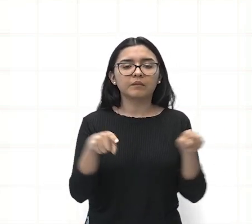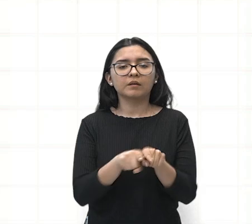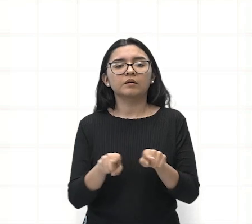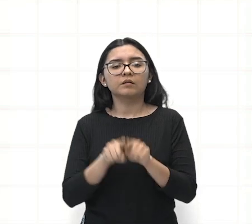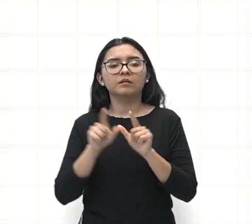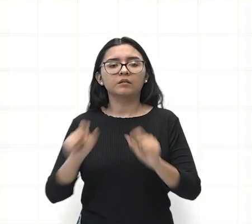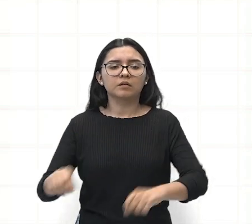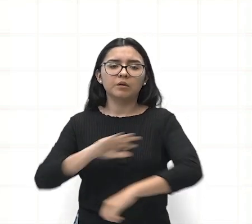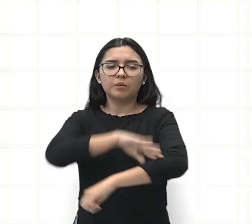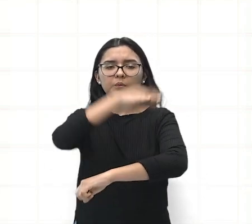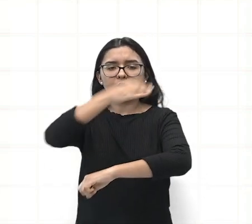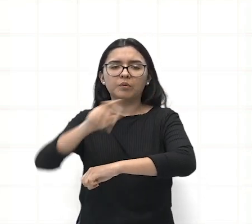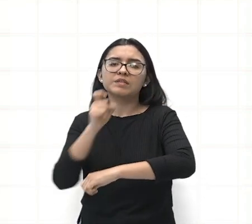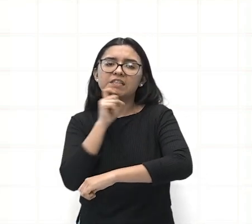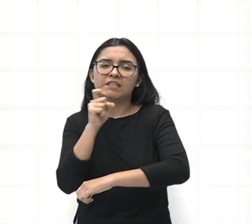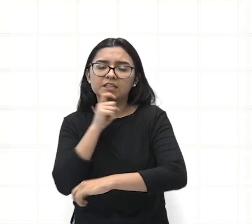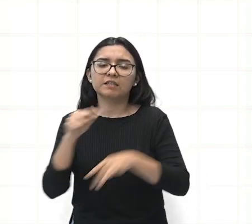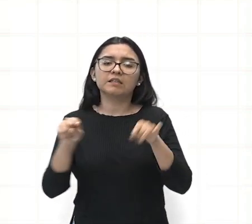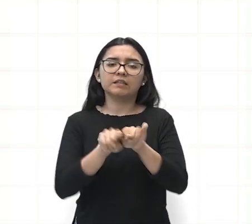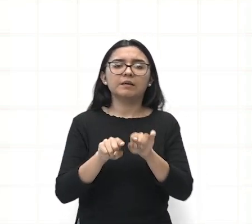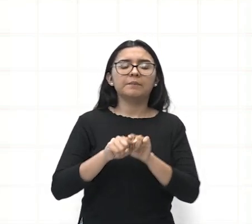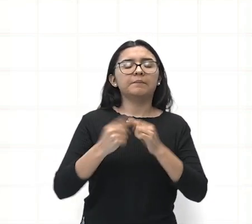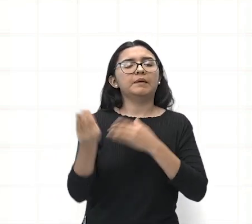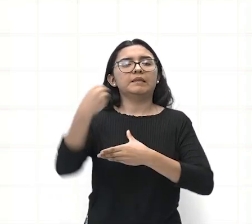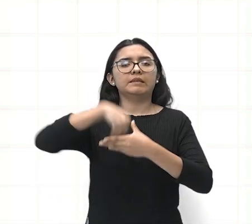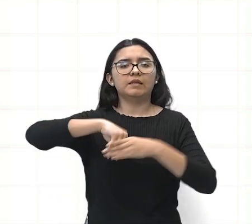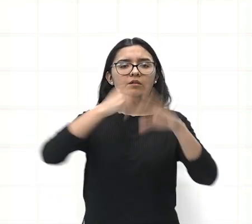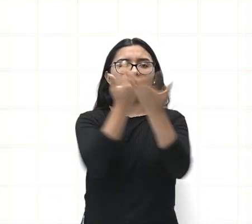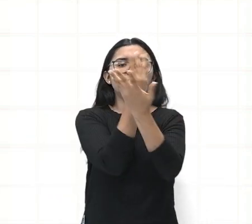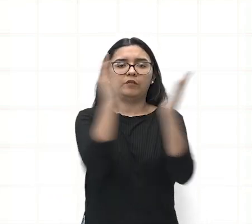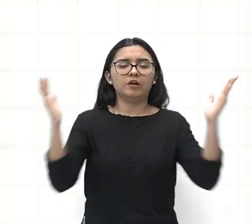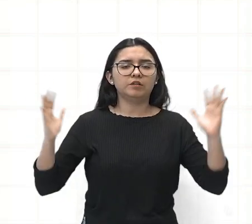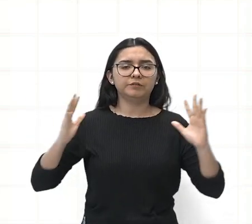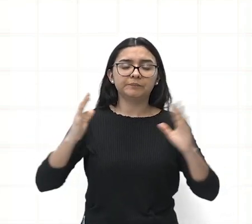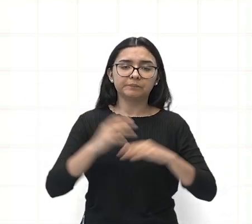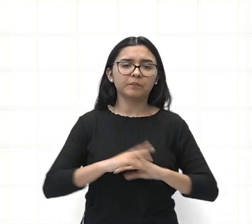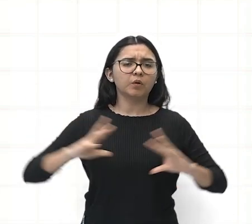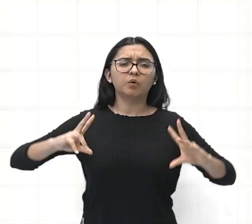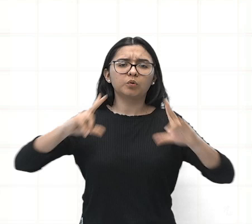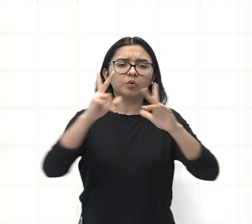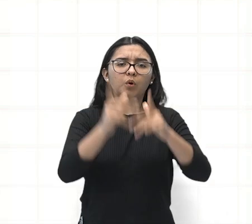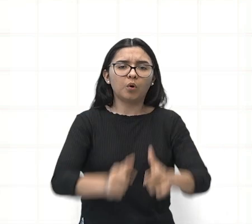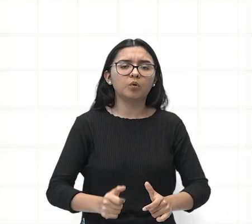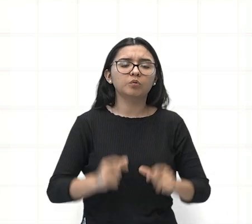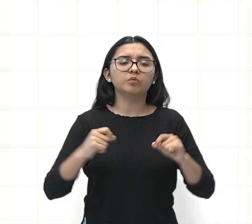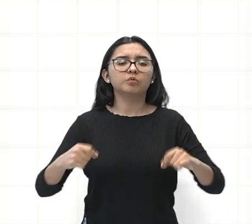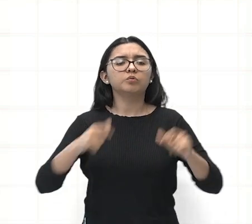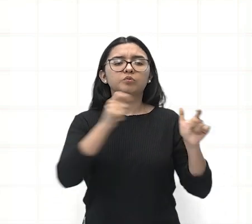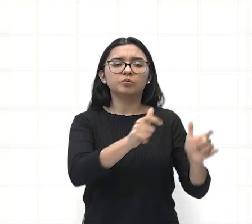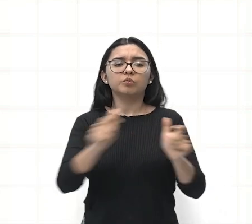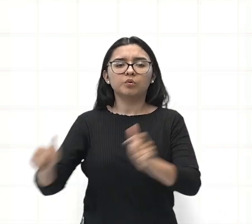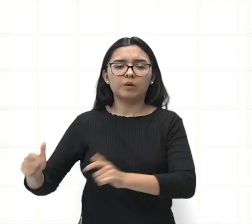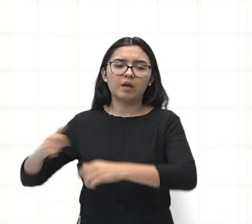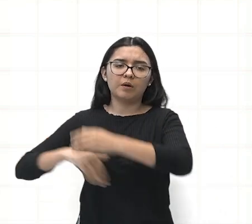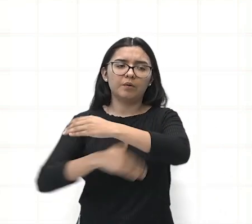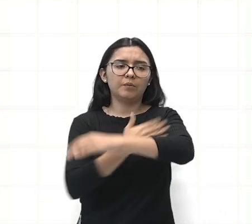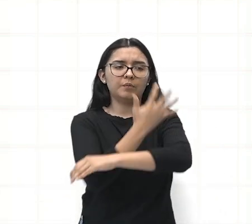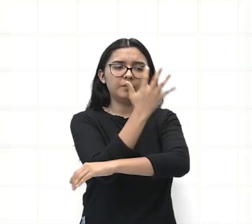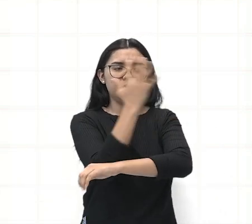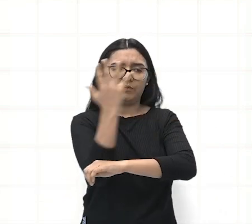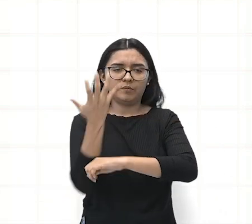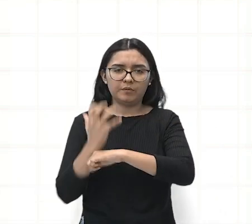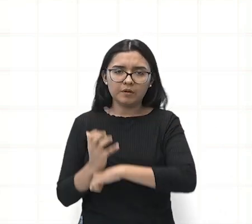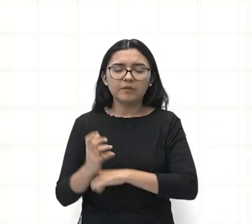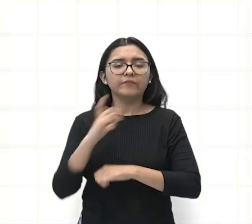tundras congeladas, seja no meio da floresta. Todos os ecossistemas, todos os ambientes vão acabar tendo,